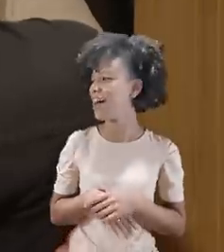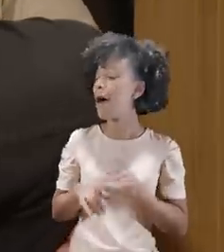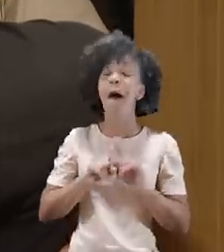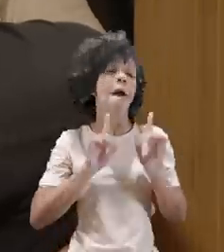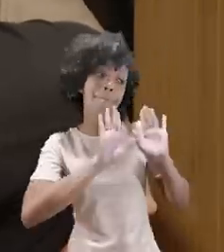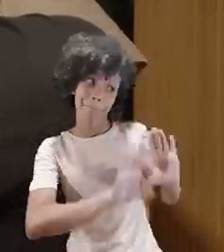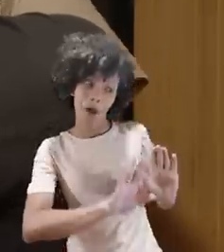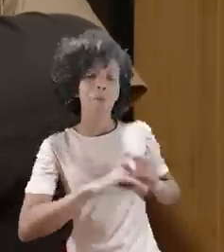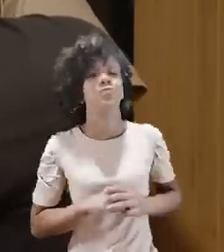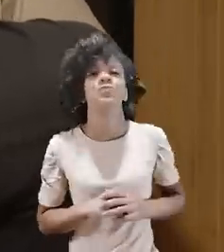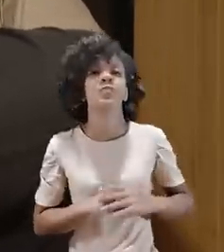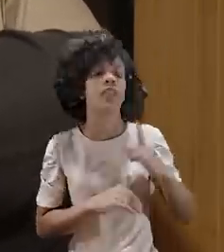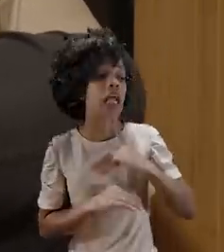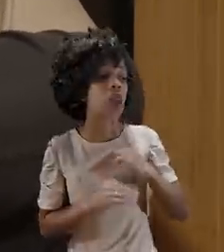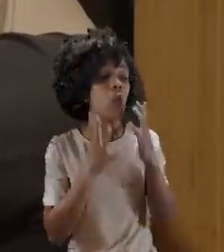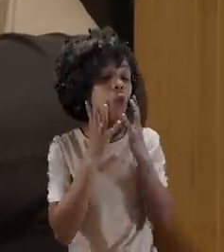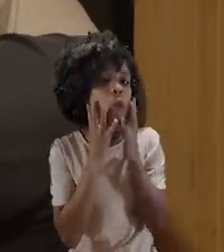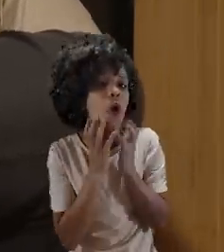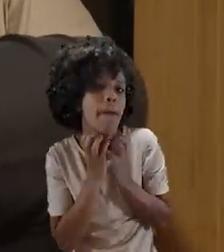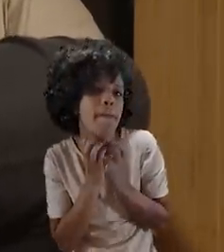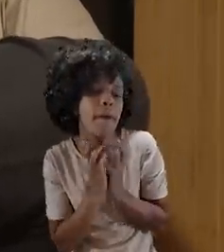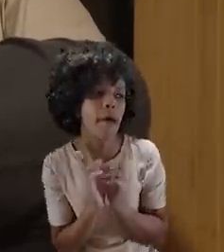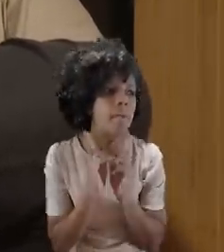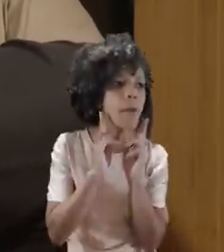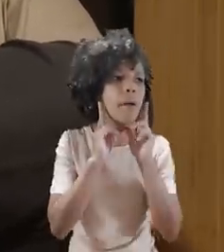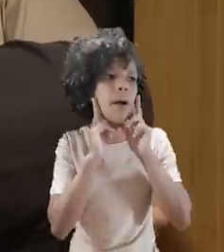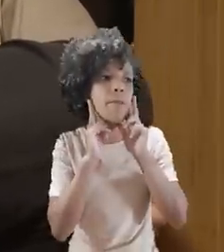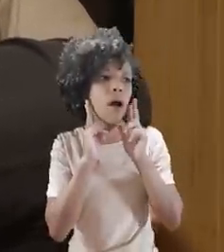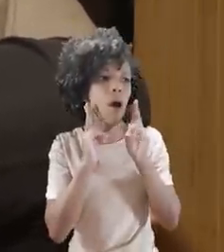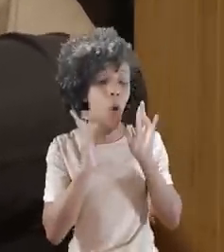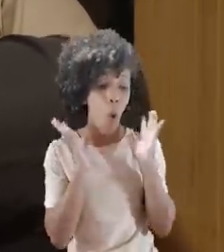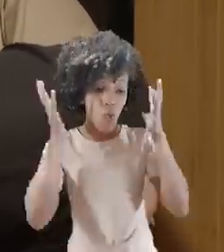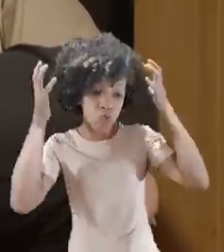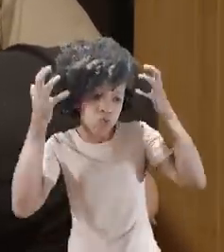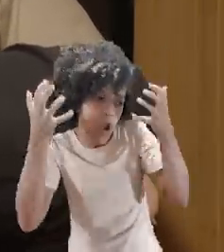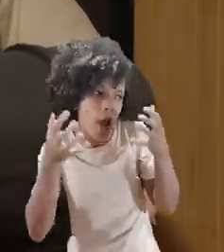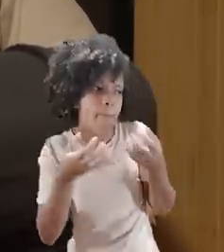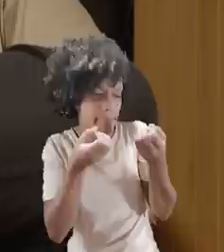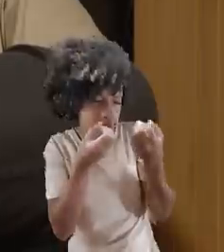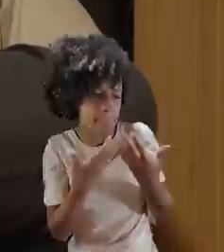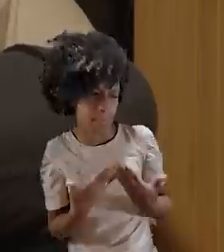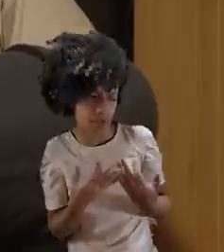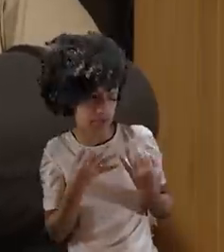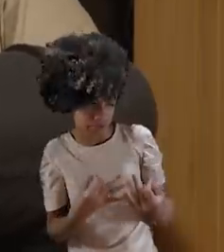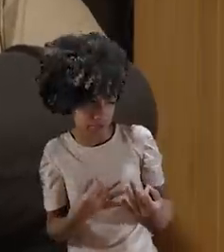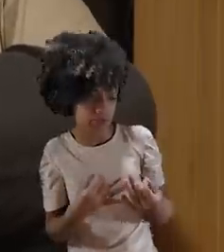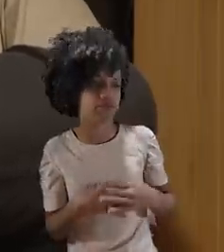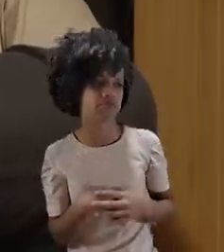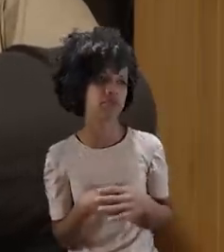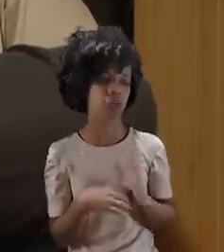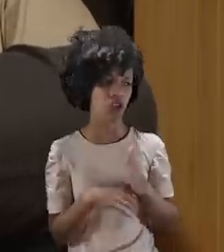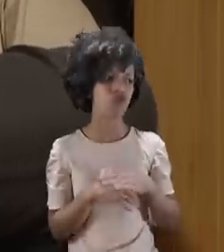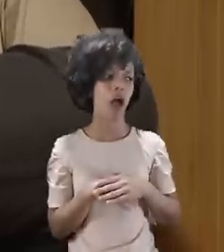semana tendo uma barba todo com a barba curta o grande um cabelo grande ou curto mas bem feito já é